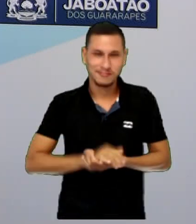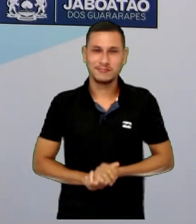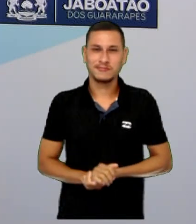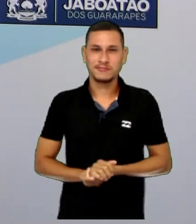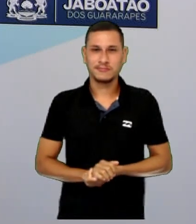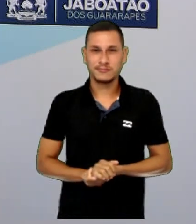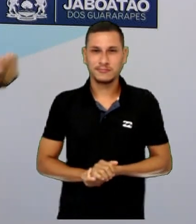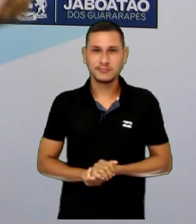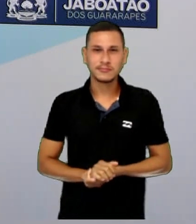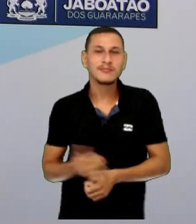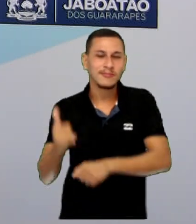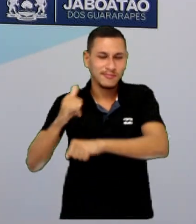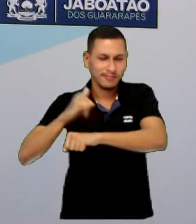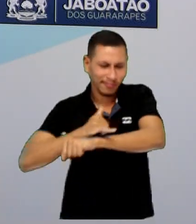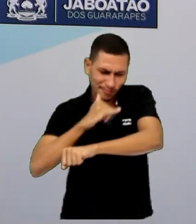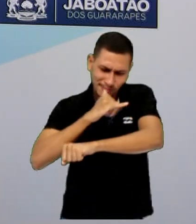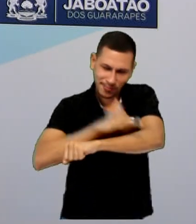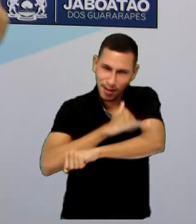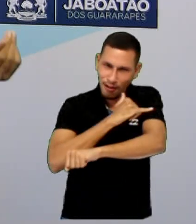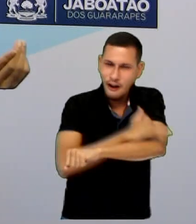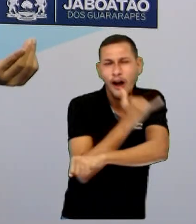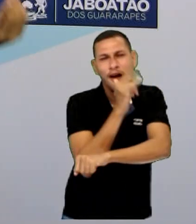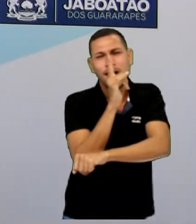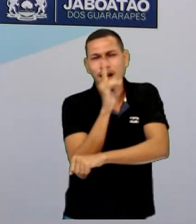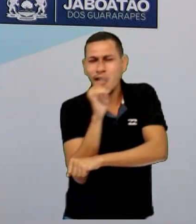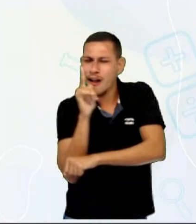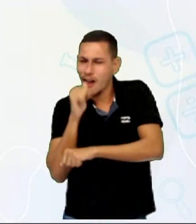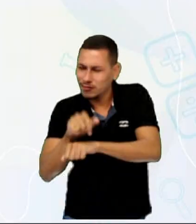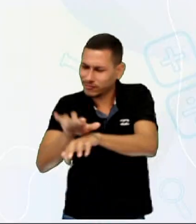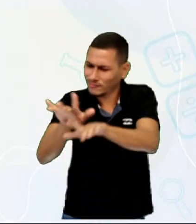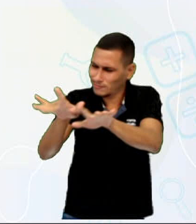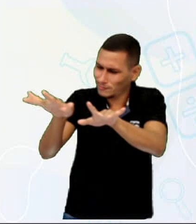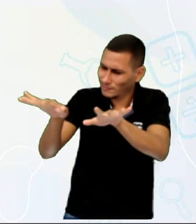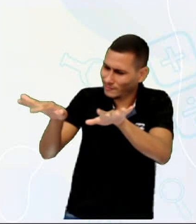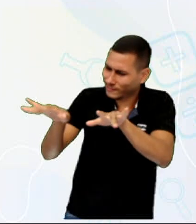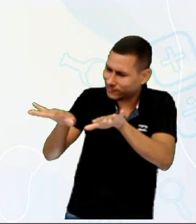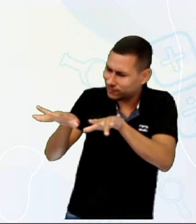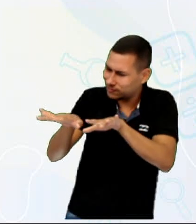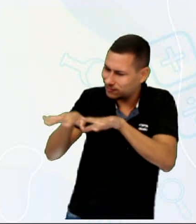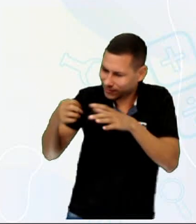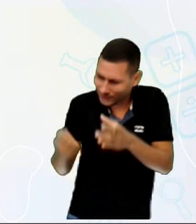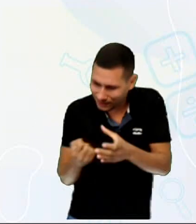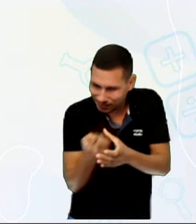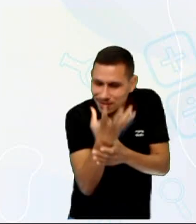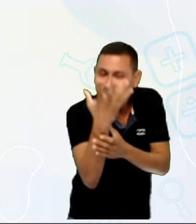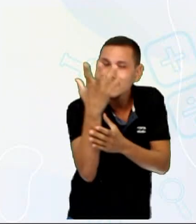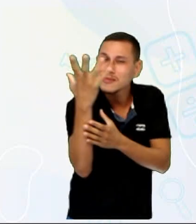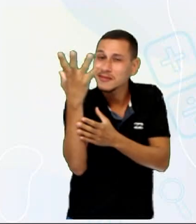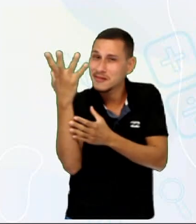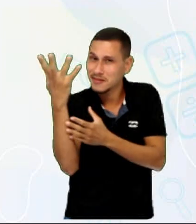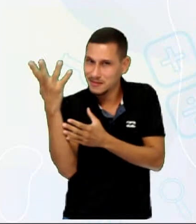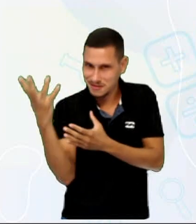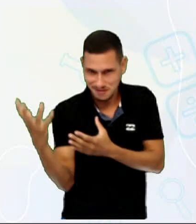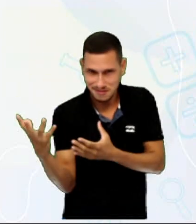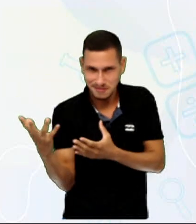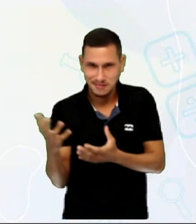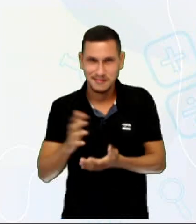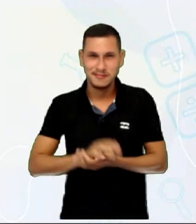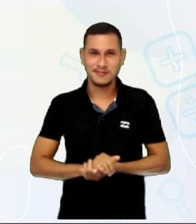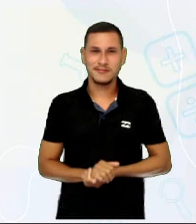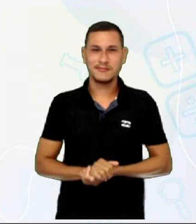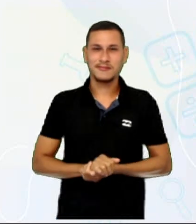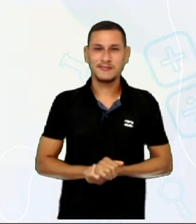1, 2, 3. E é assim que o sapo canta na lagoa, sua toada improvisada em